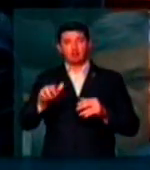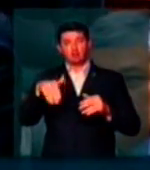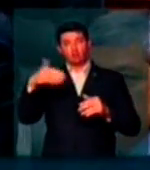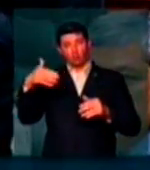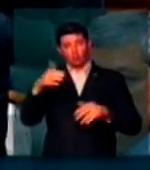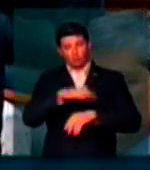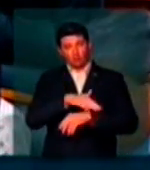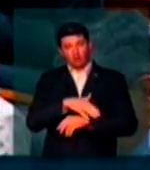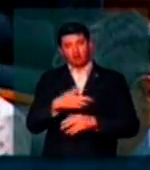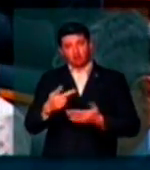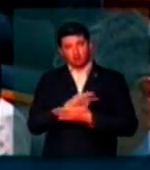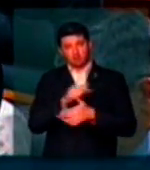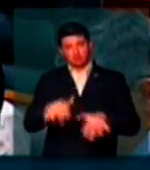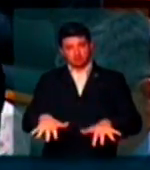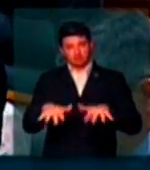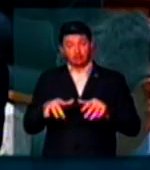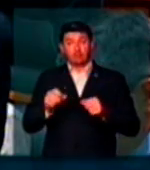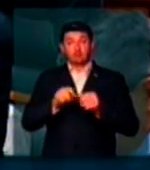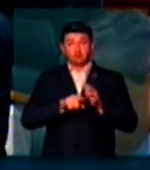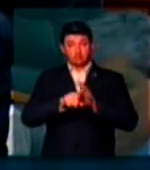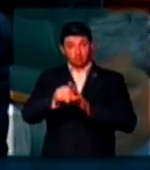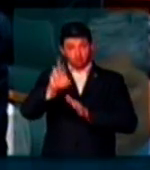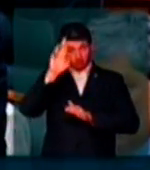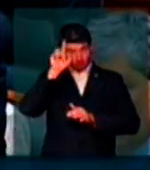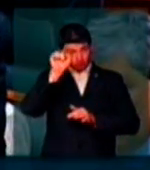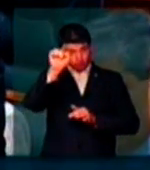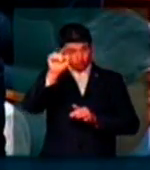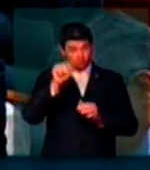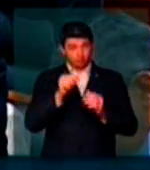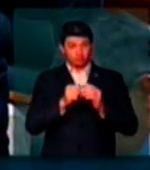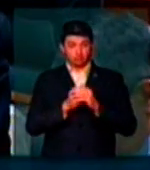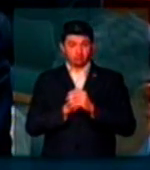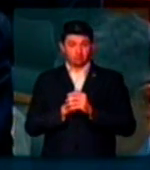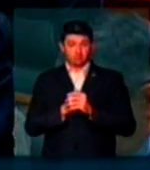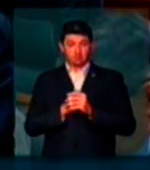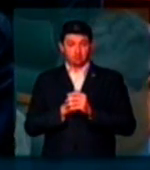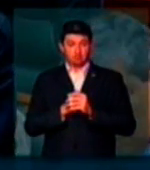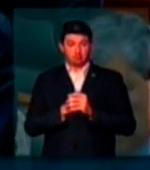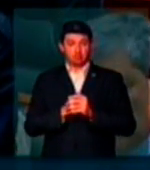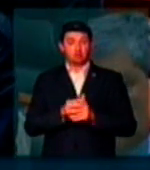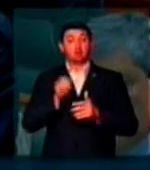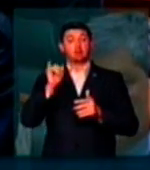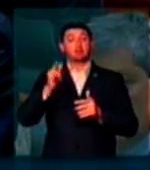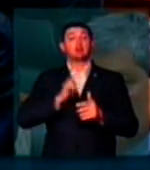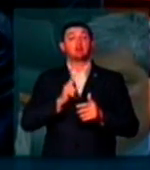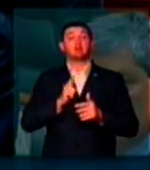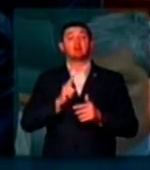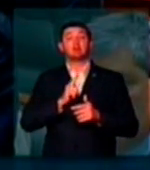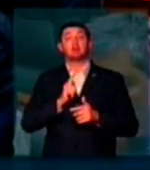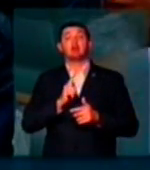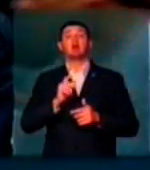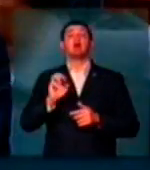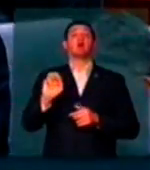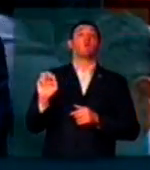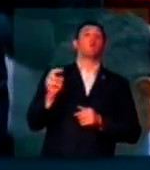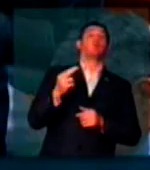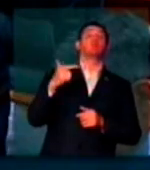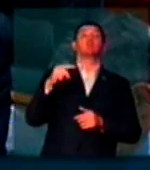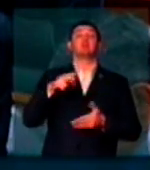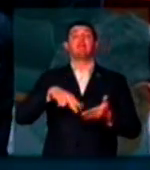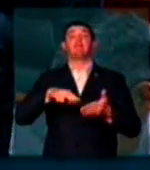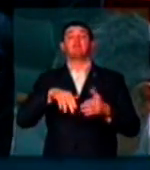sessão, fez uma indagação a Vossa Excelência sobre se estava vendo ou não